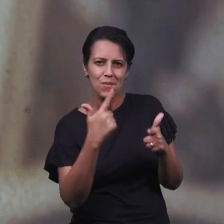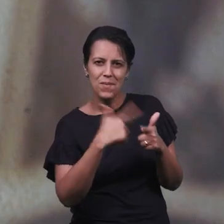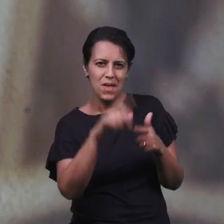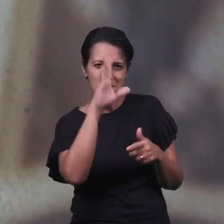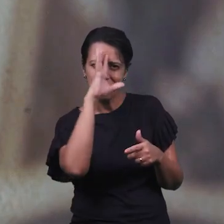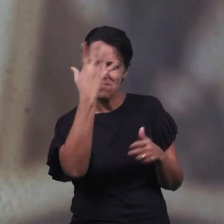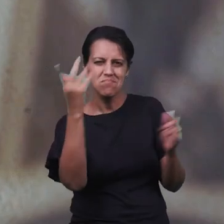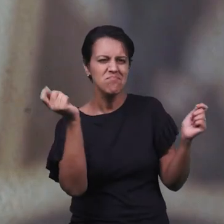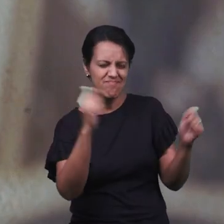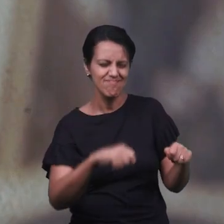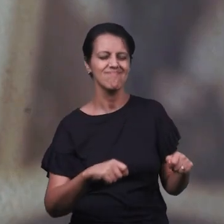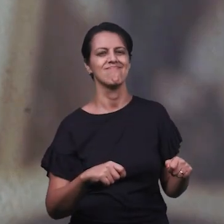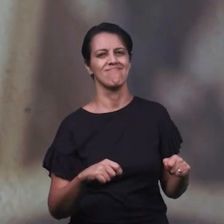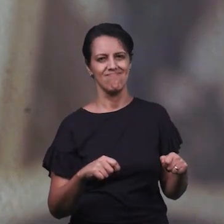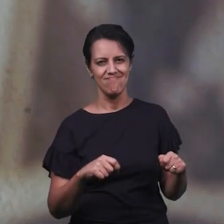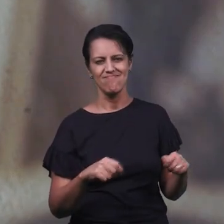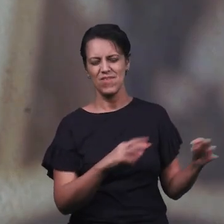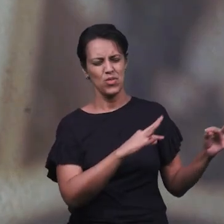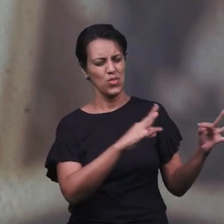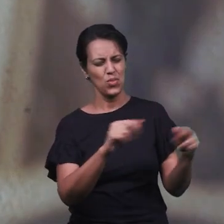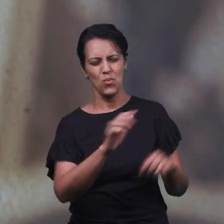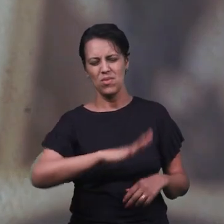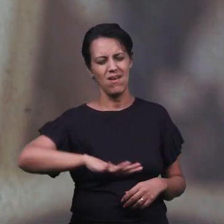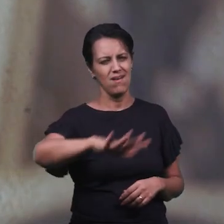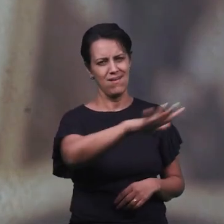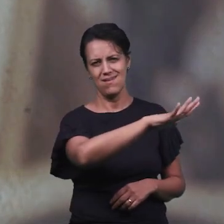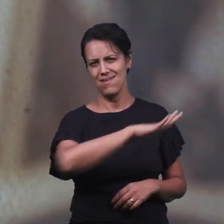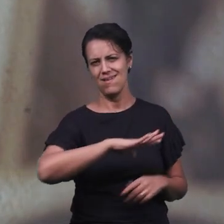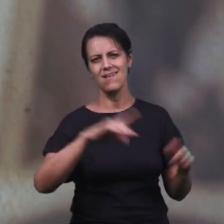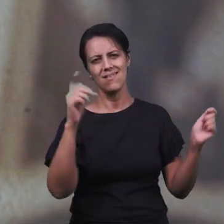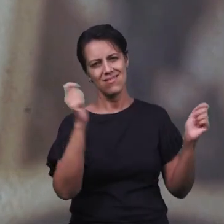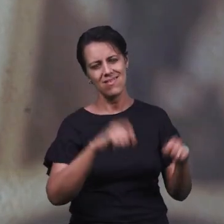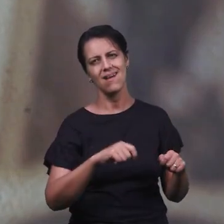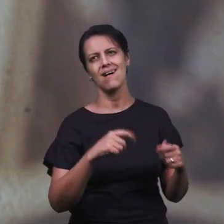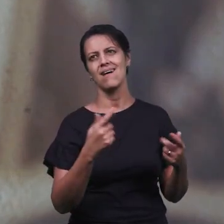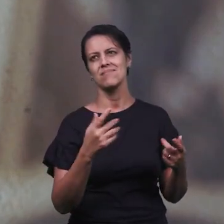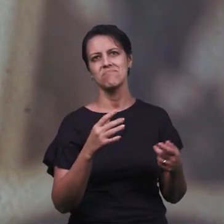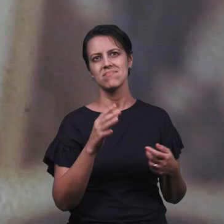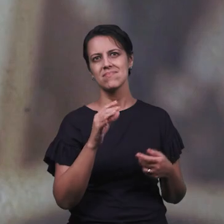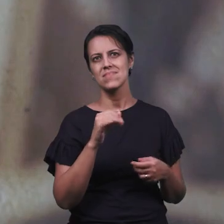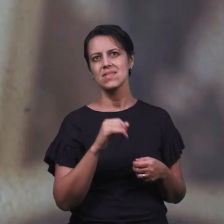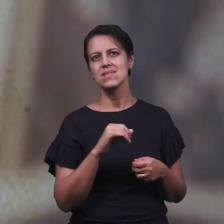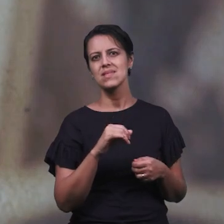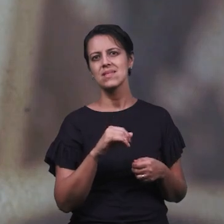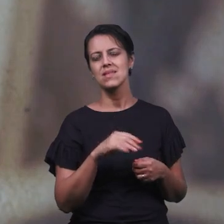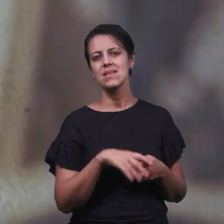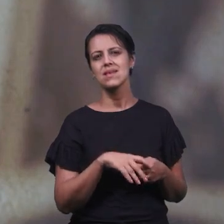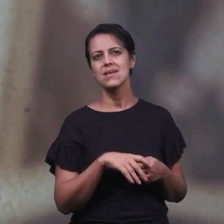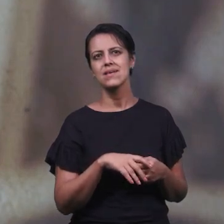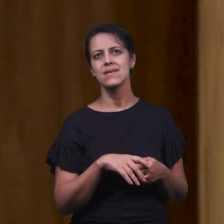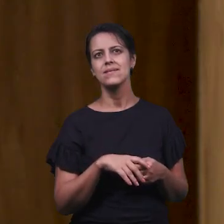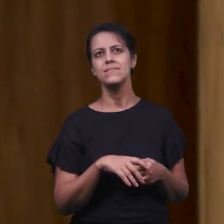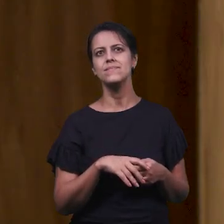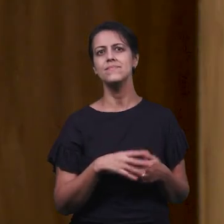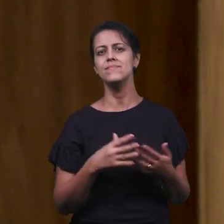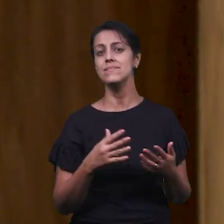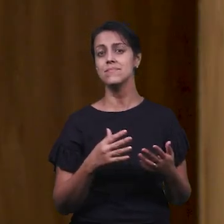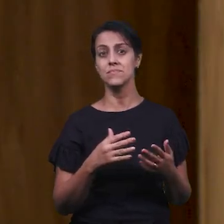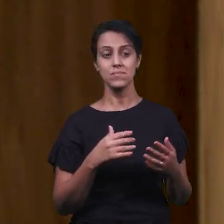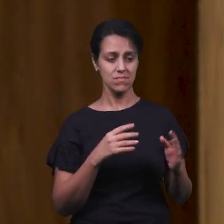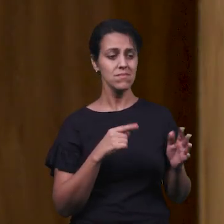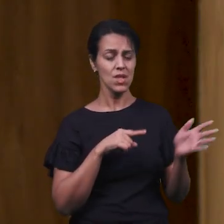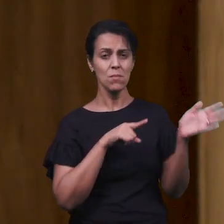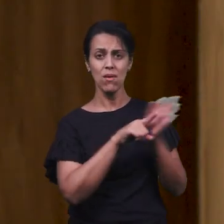todos os segmentos, né, praticamente. Você pode fazer uso dele isso que eu ia perguntar, qual é todo e qualquer